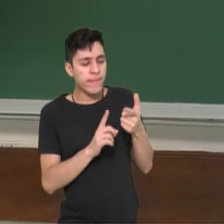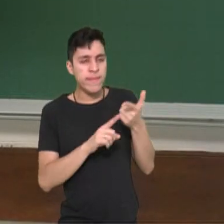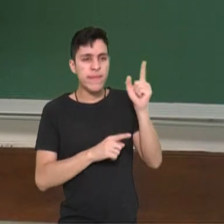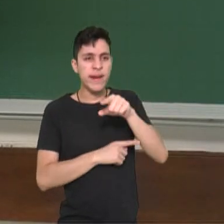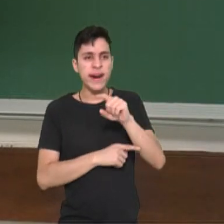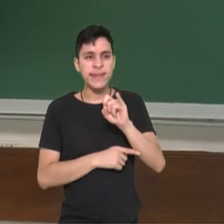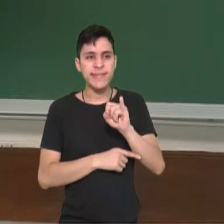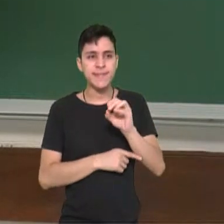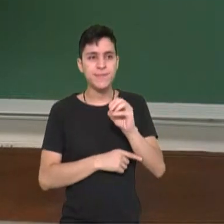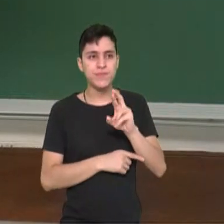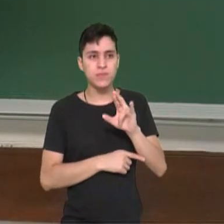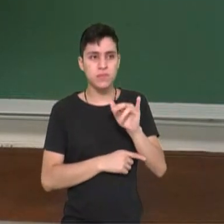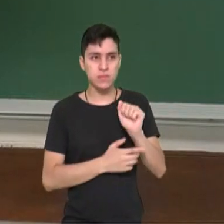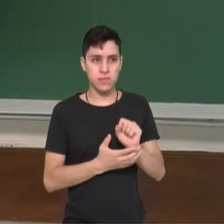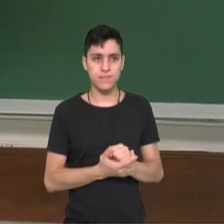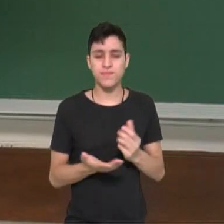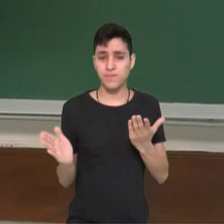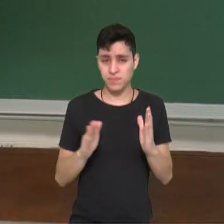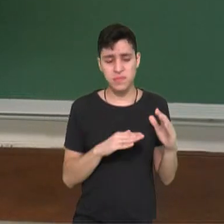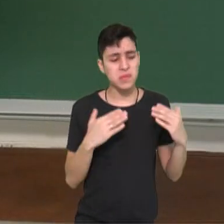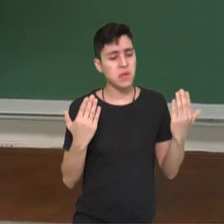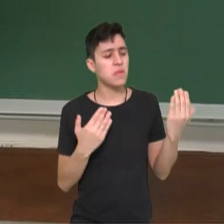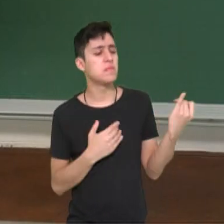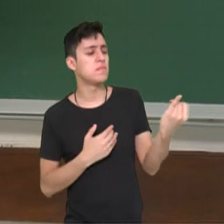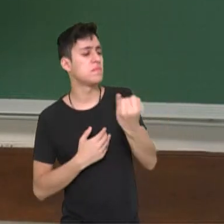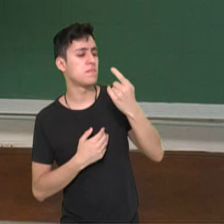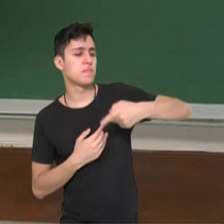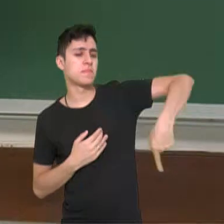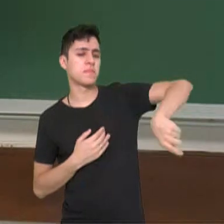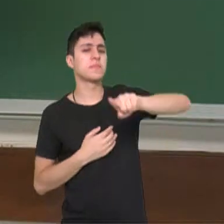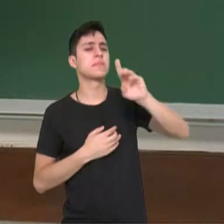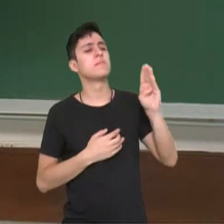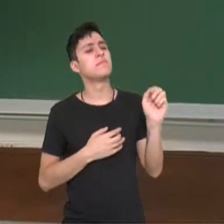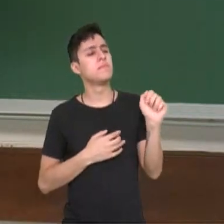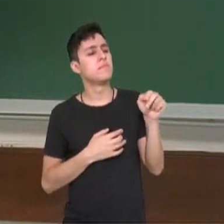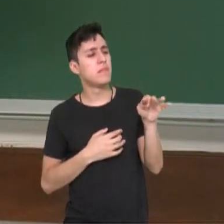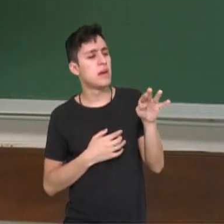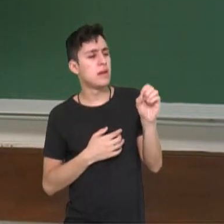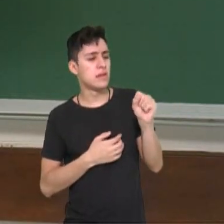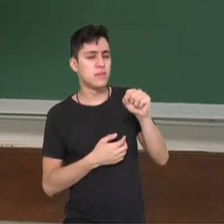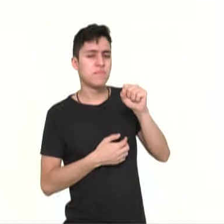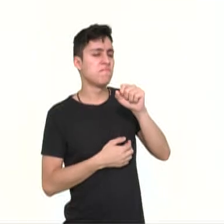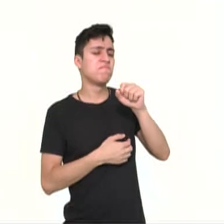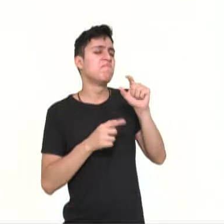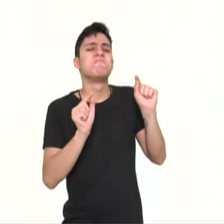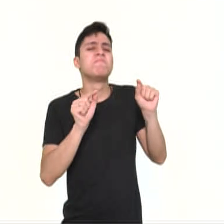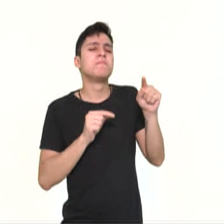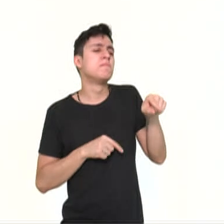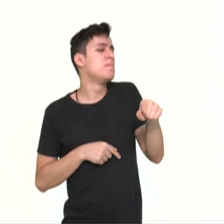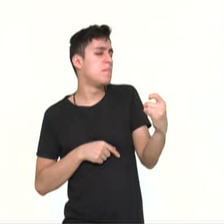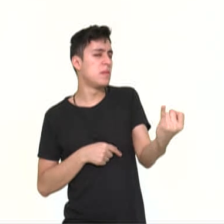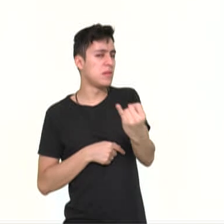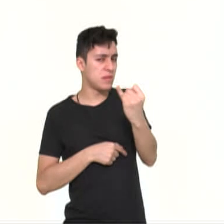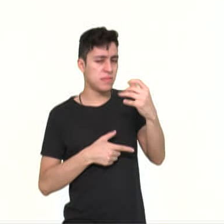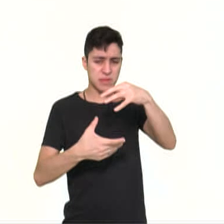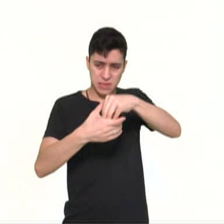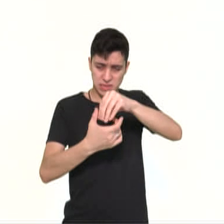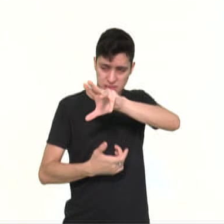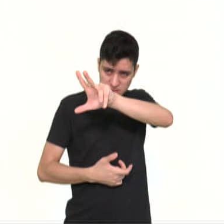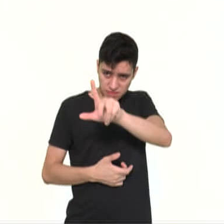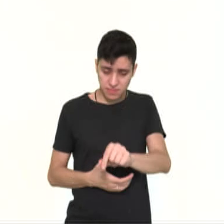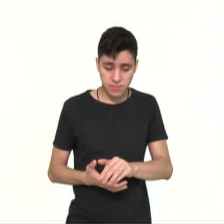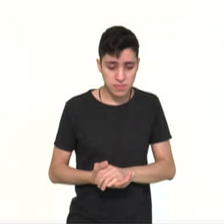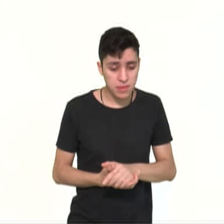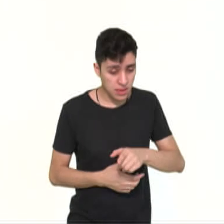então quem são esses bantus, né? Qual é a importância deles dentro do continente africano? Os bantus, eles são grupos com